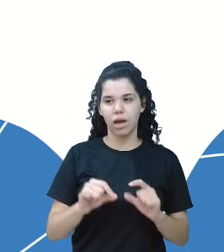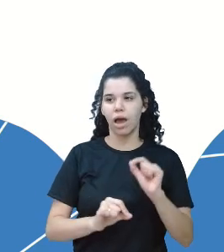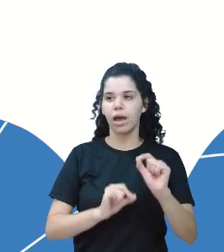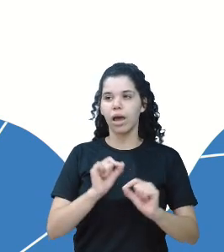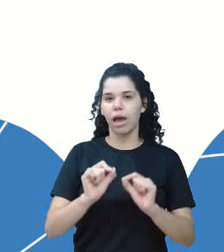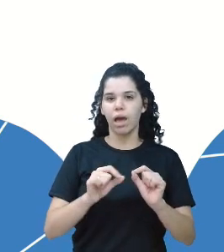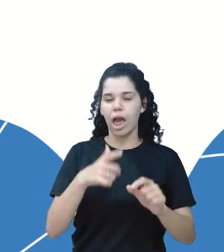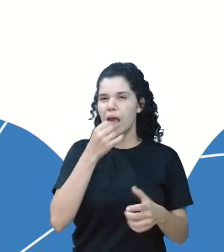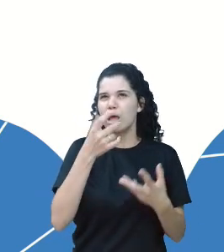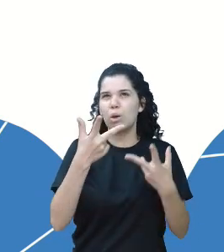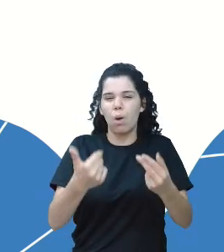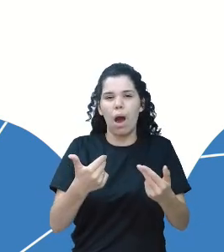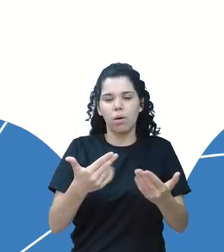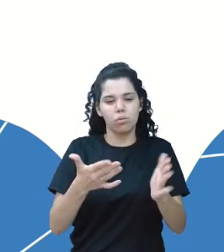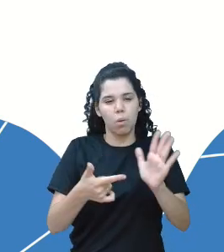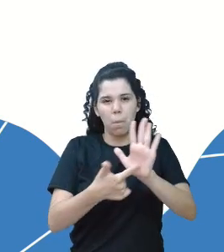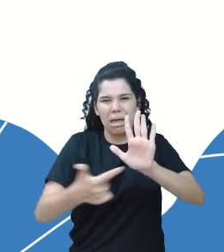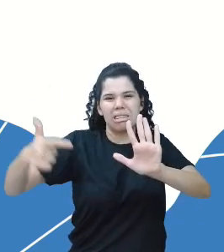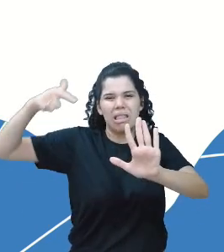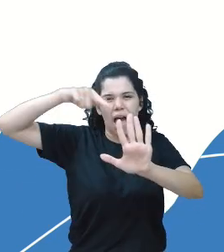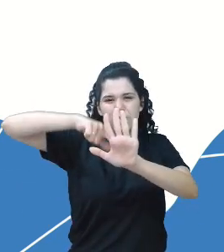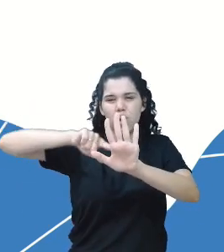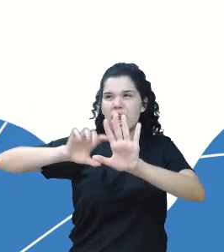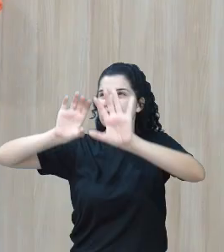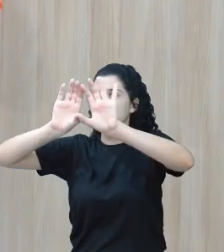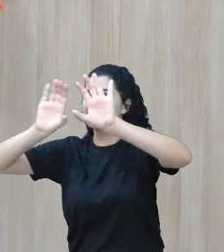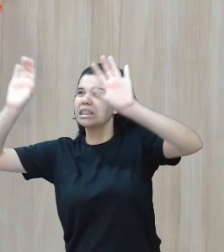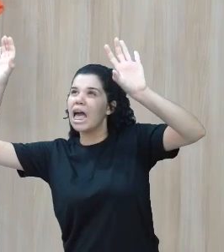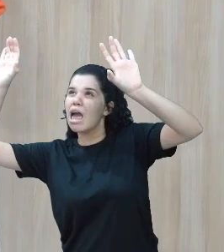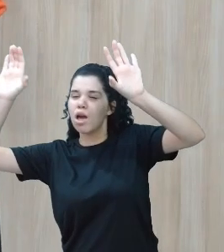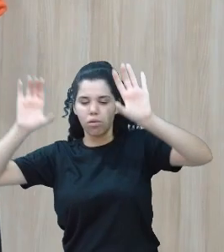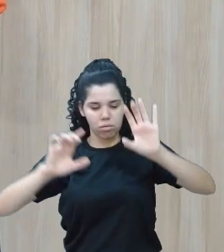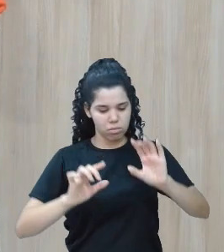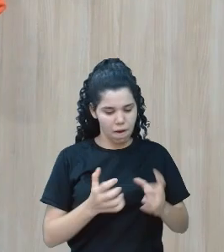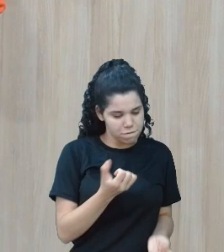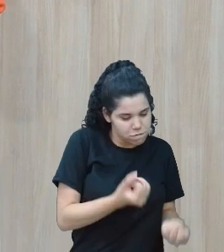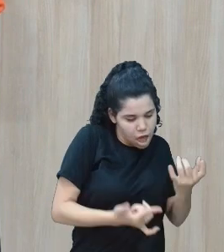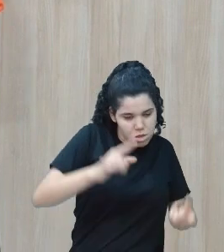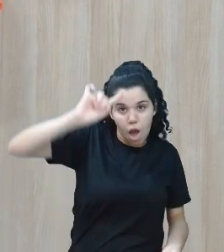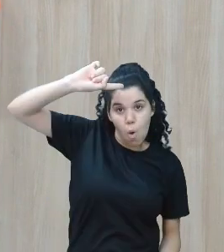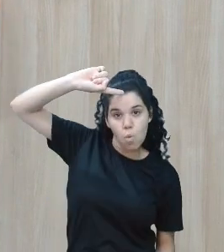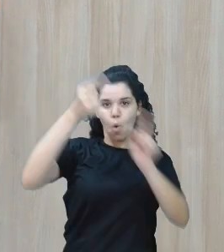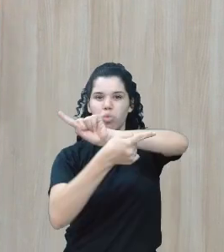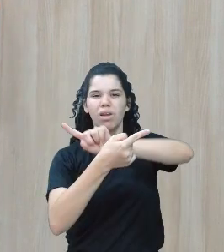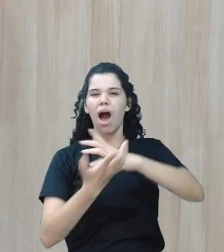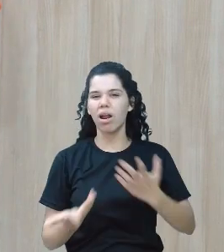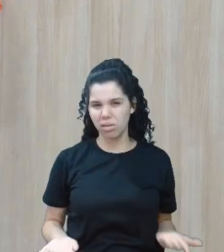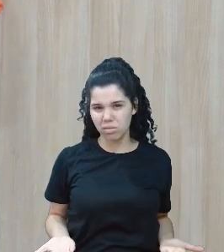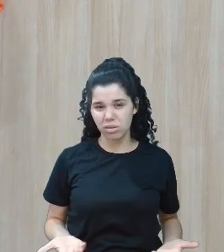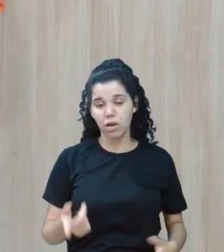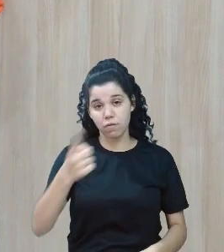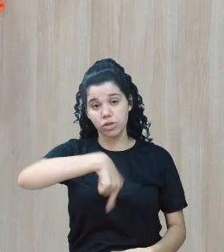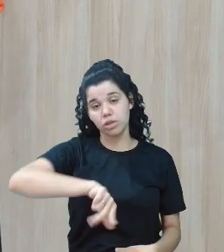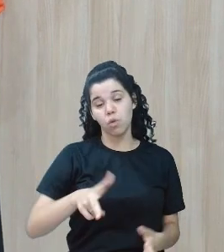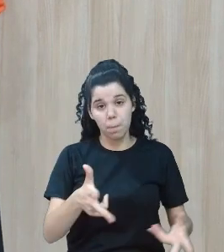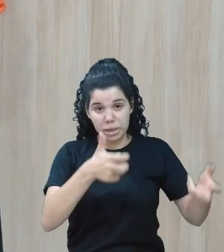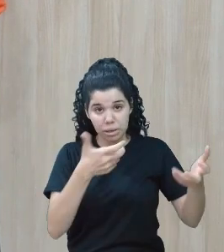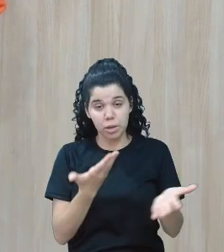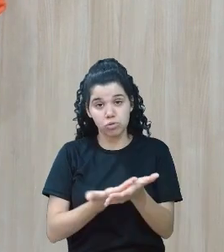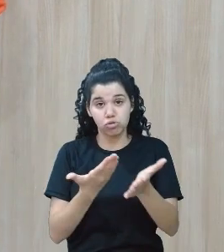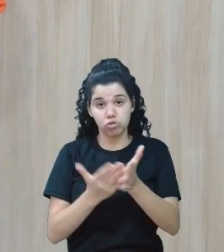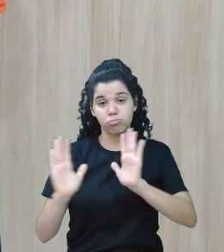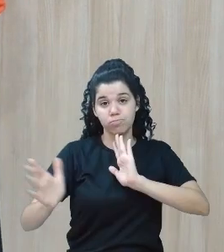céu ao inferno. Vocês vão ouvir muito essa expressão de contradição quando vocês estiverem trabalhando o barroco,